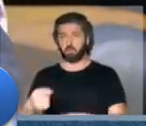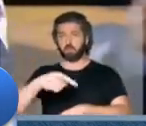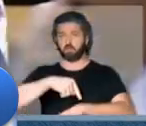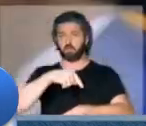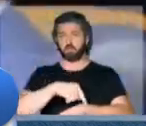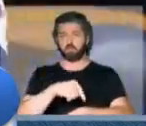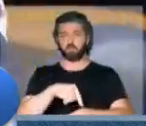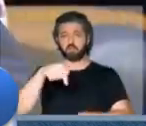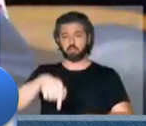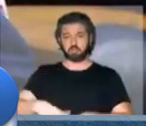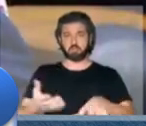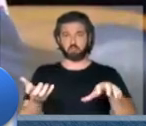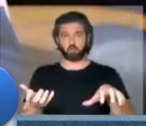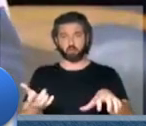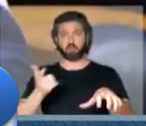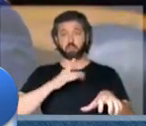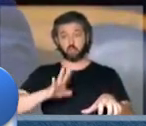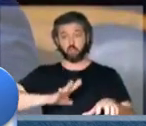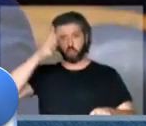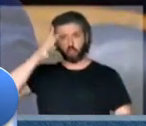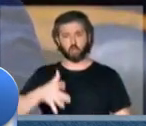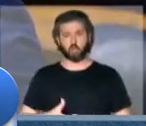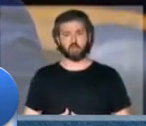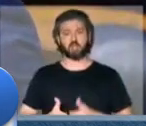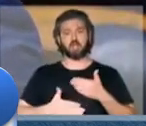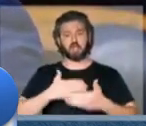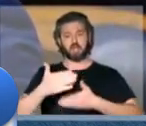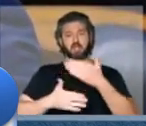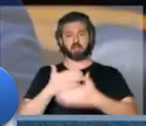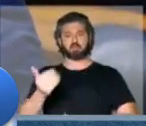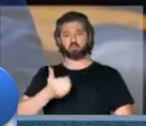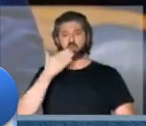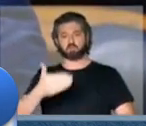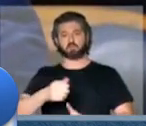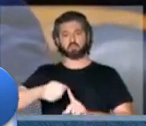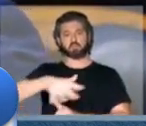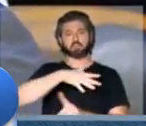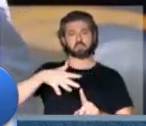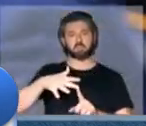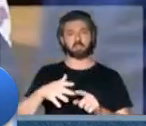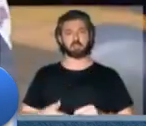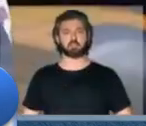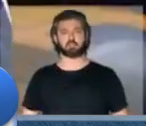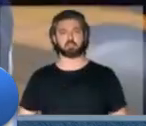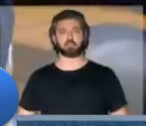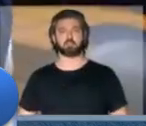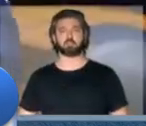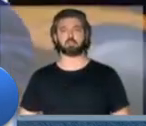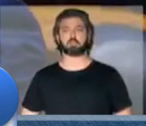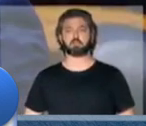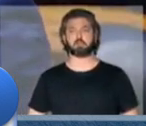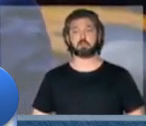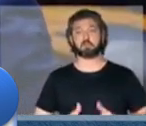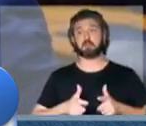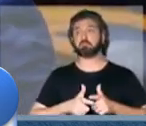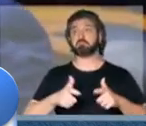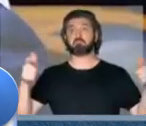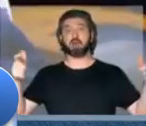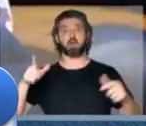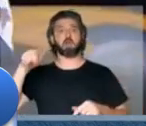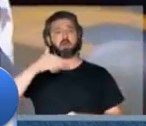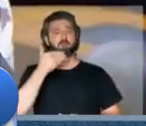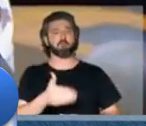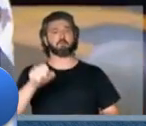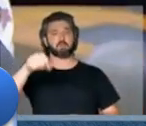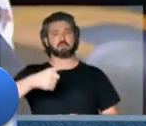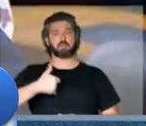desse parlamento ter coragem de avançar num pleito da sociedade que, em sua esmagadora maioria, é a